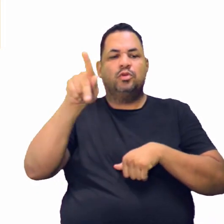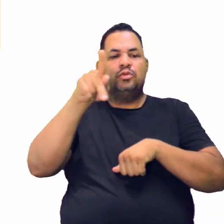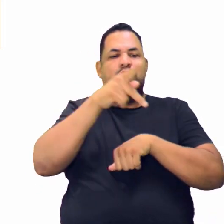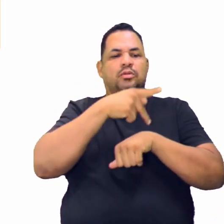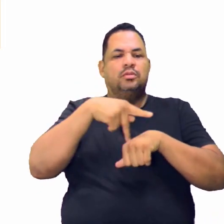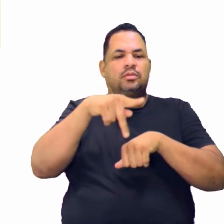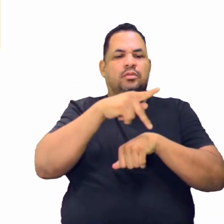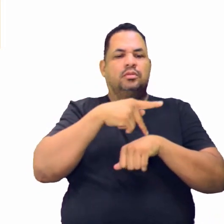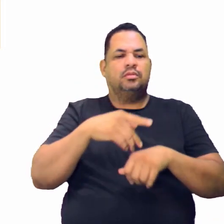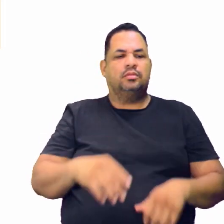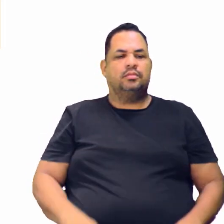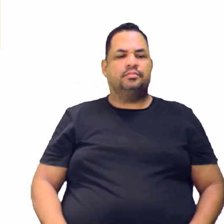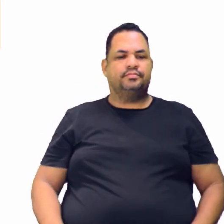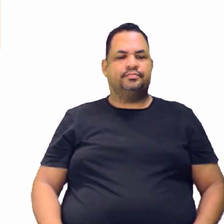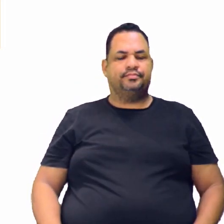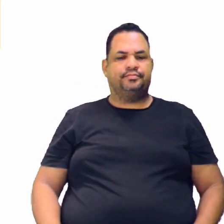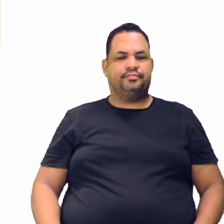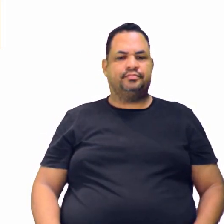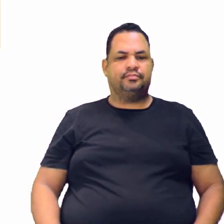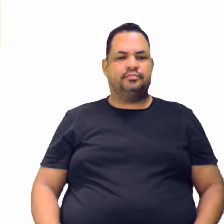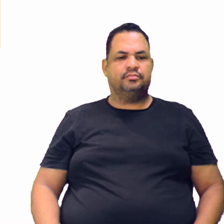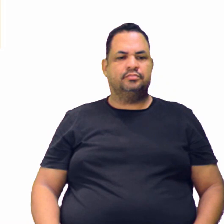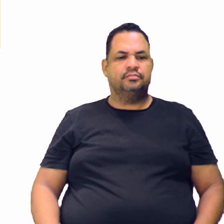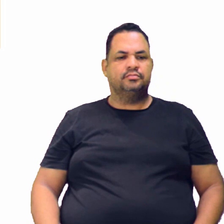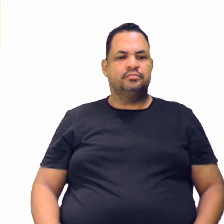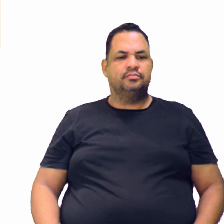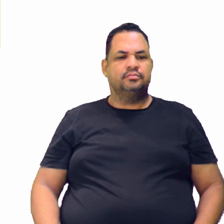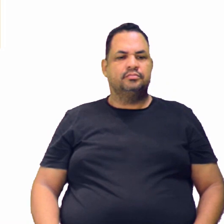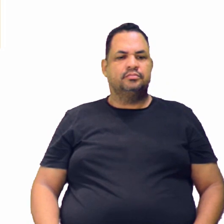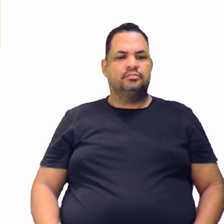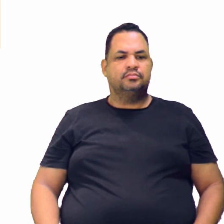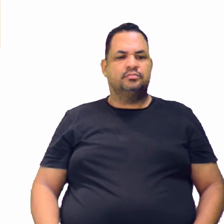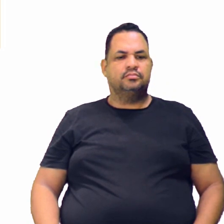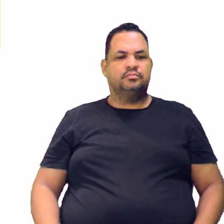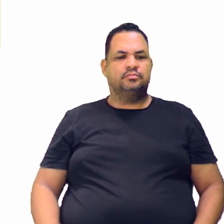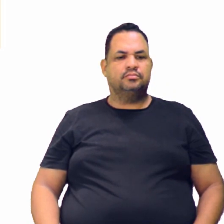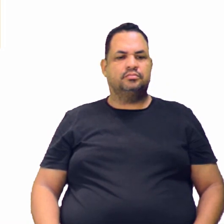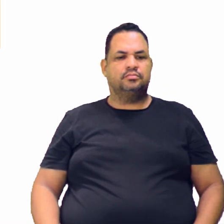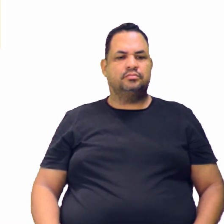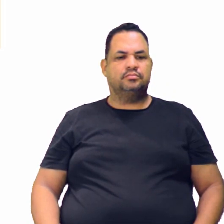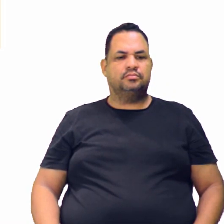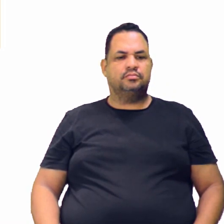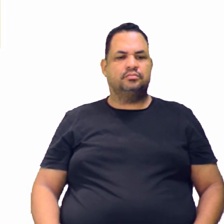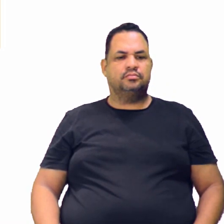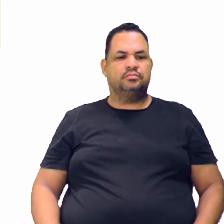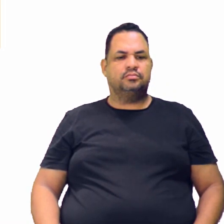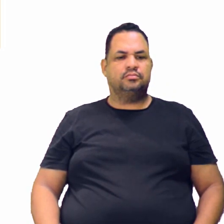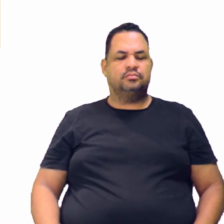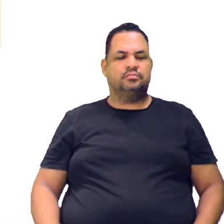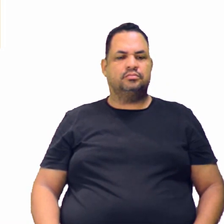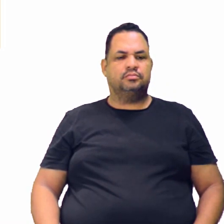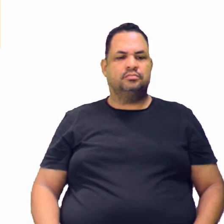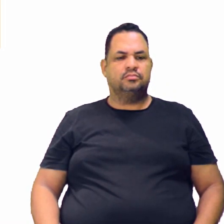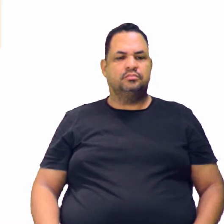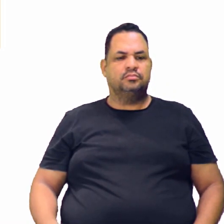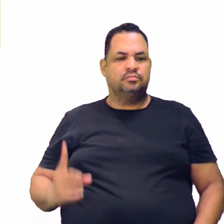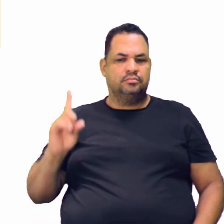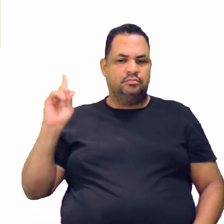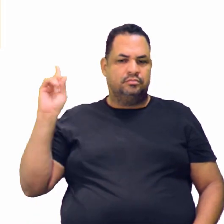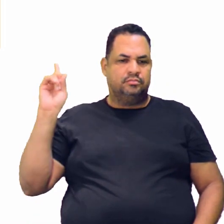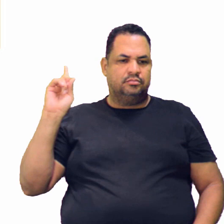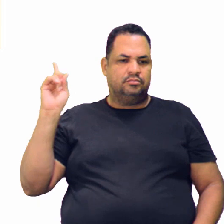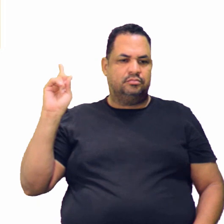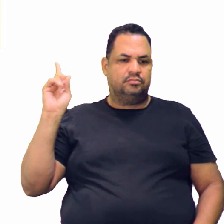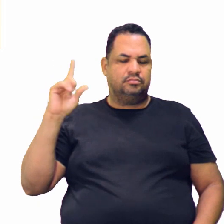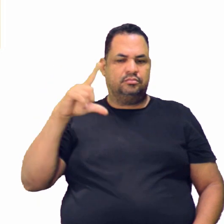lá. Miller é uma palavra assim, ó. Vai ter, ó, ficou fora, mas